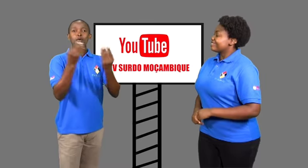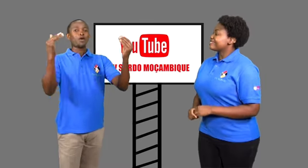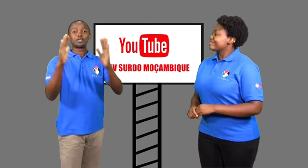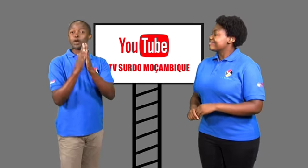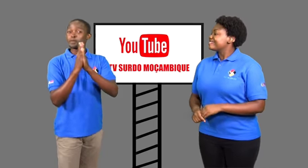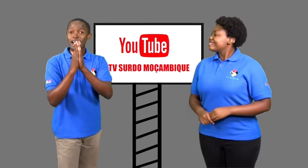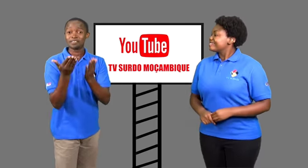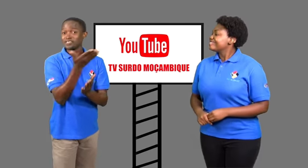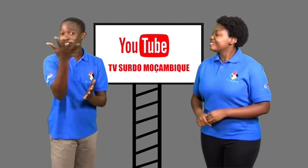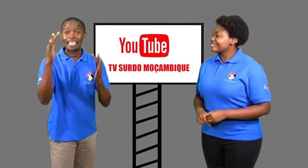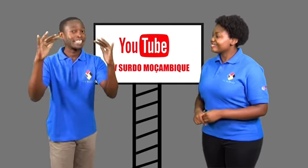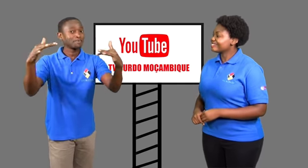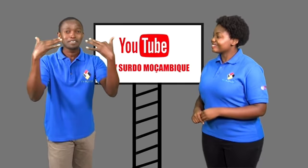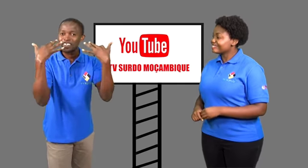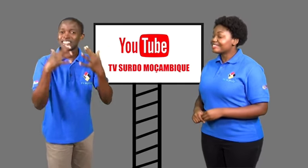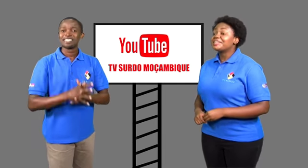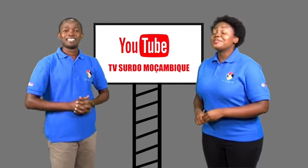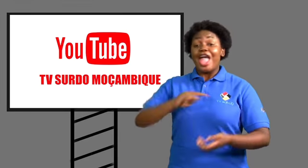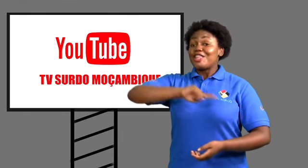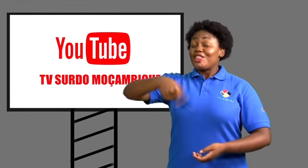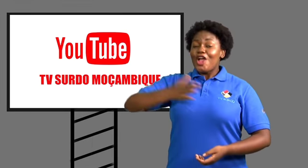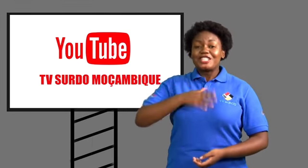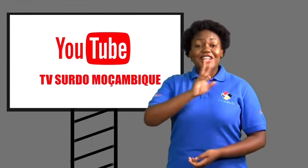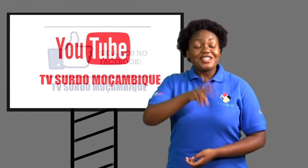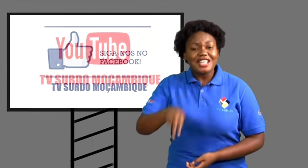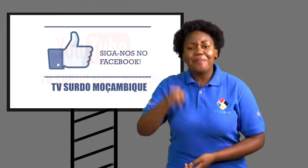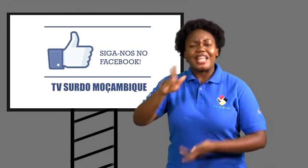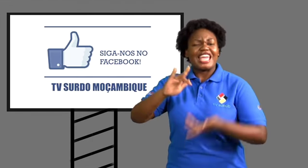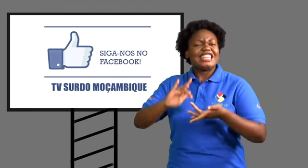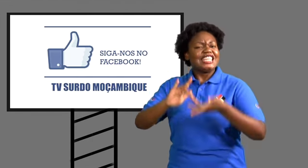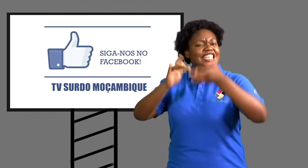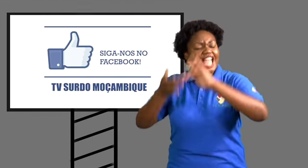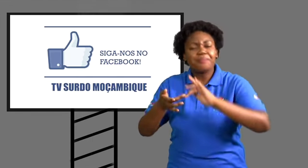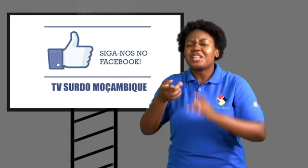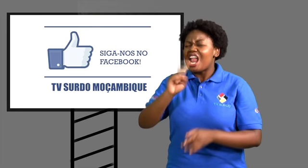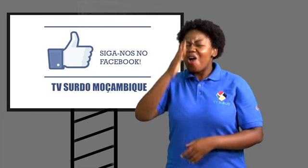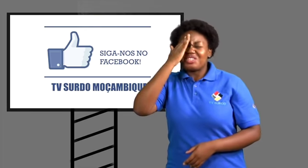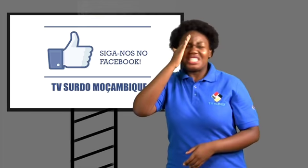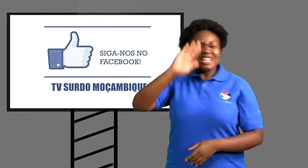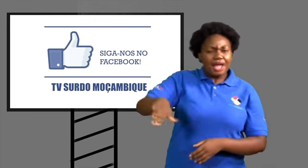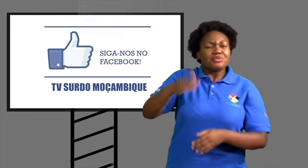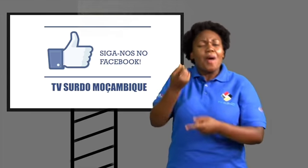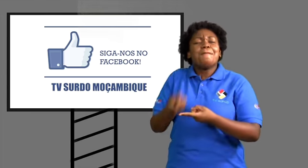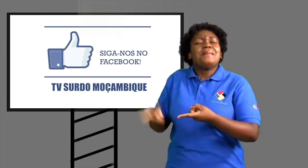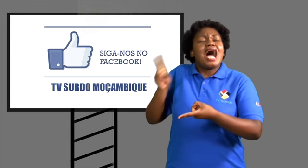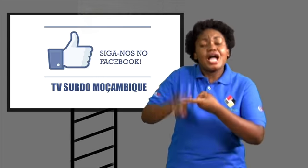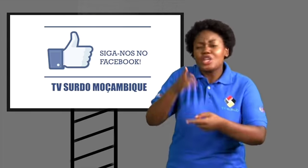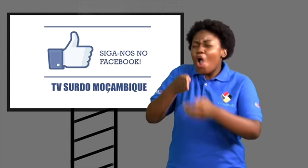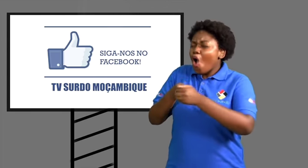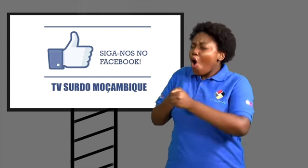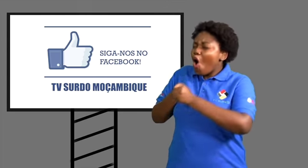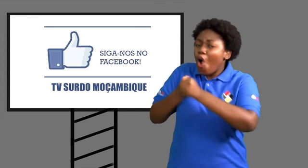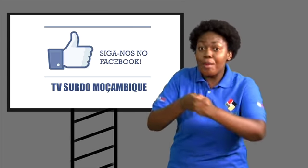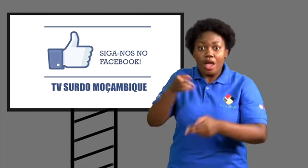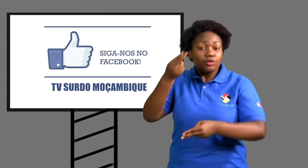Muito obrigado, caro telespectador. Não esqueça de visitar as nossas páginas online para acompanhar